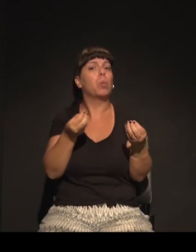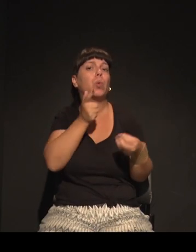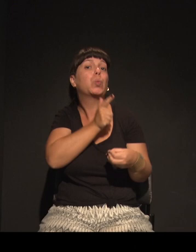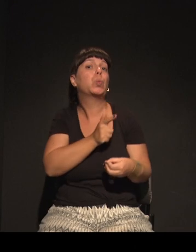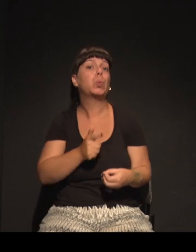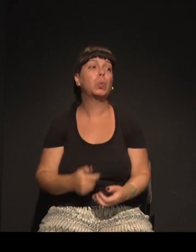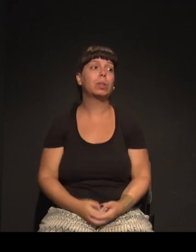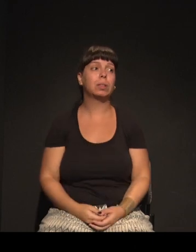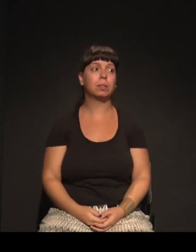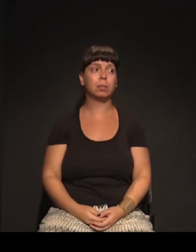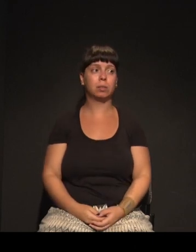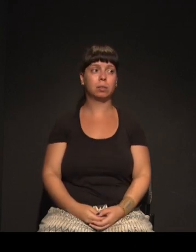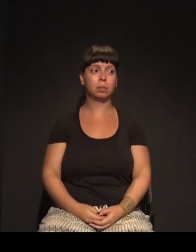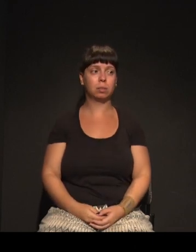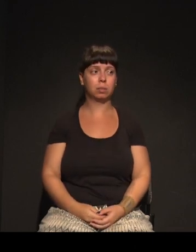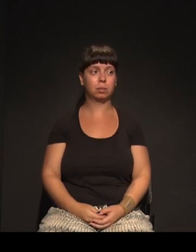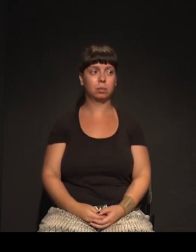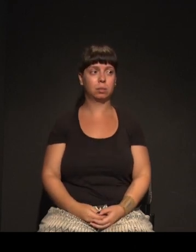é